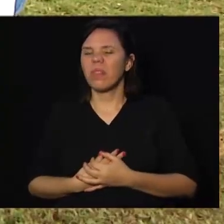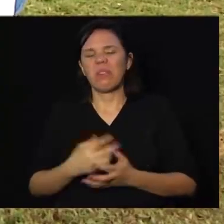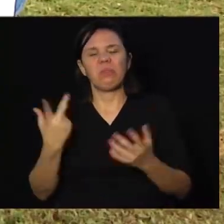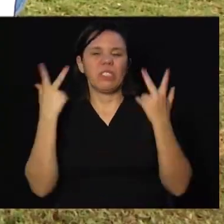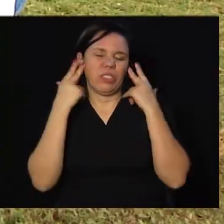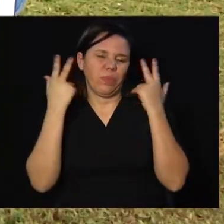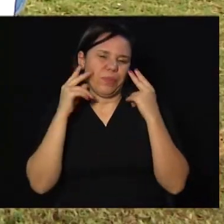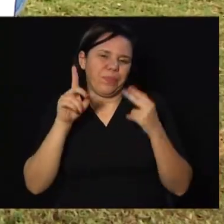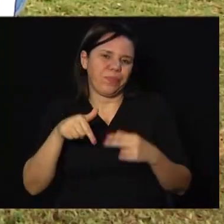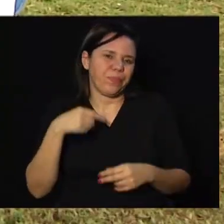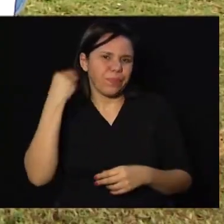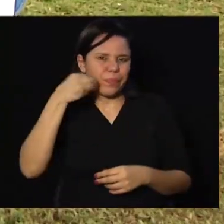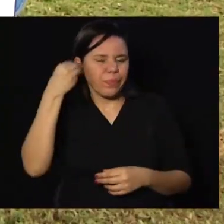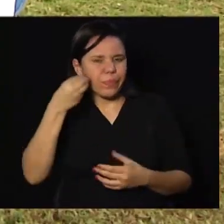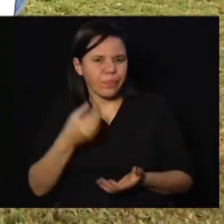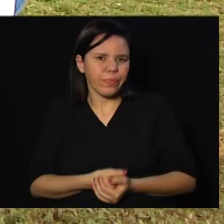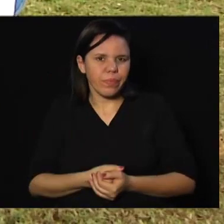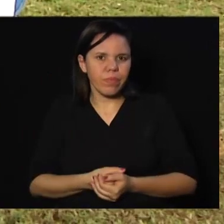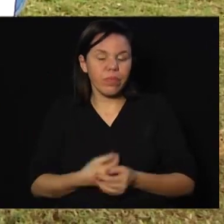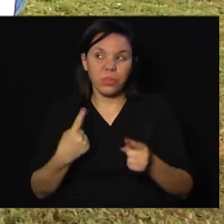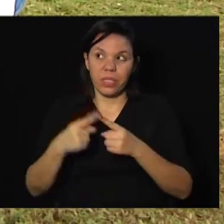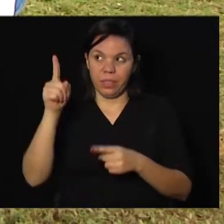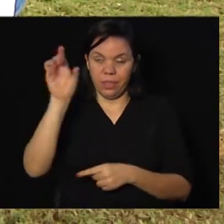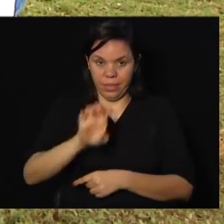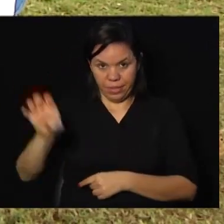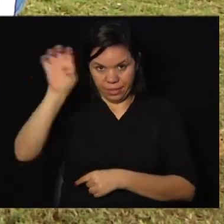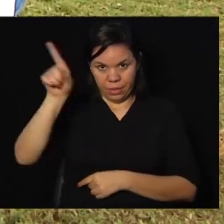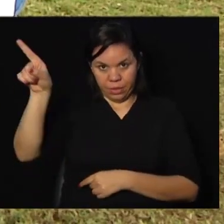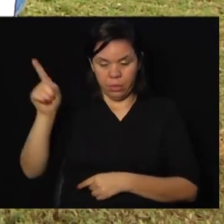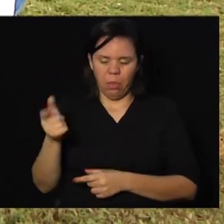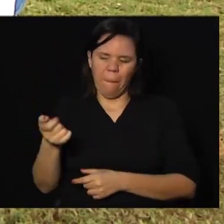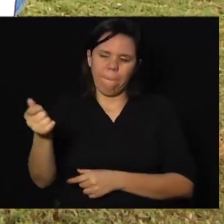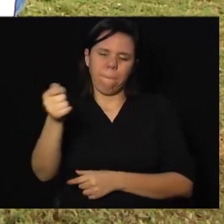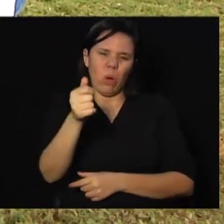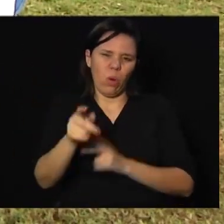transferência, mesmo porque o mercado europeu era fechado para